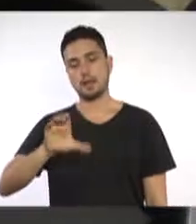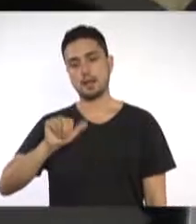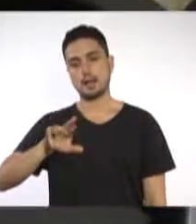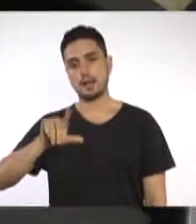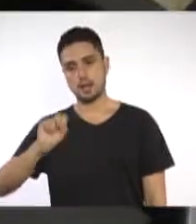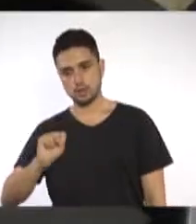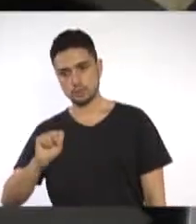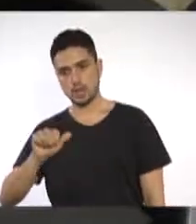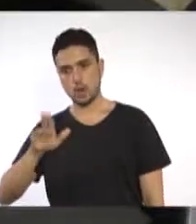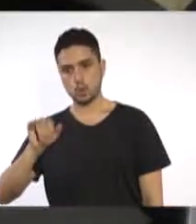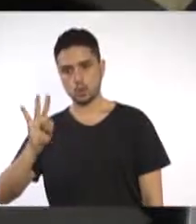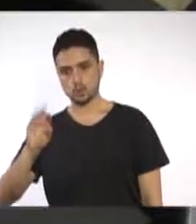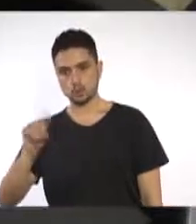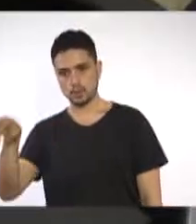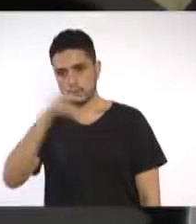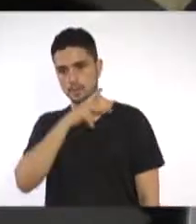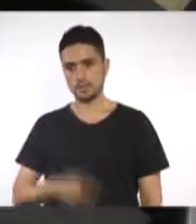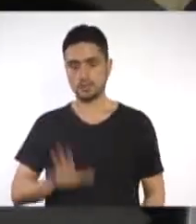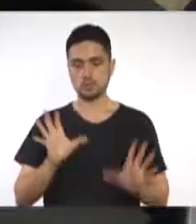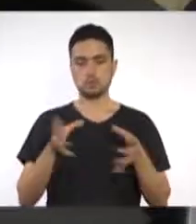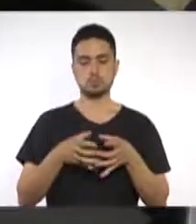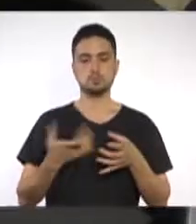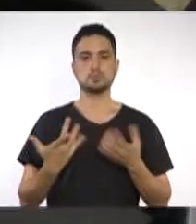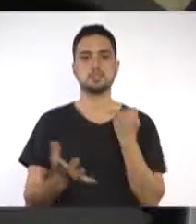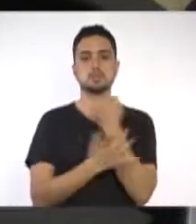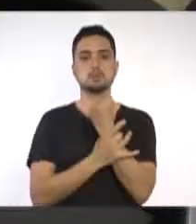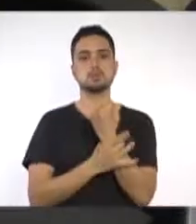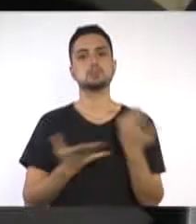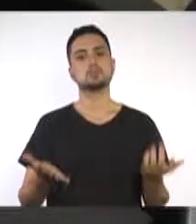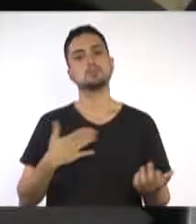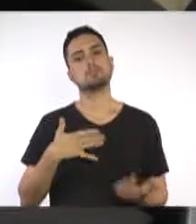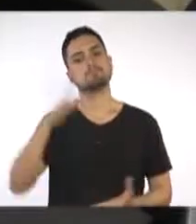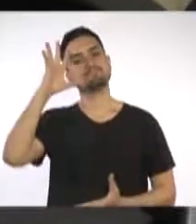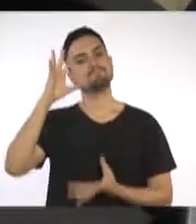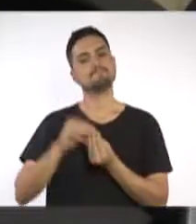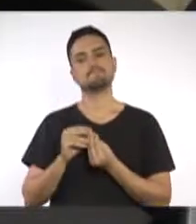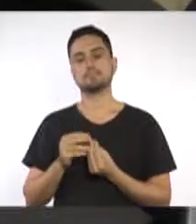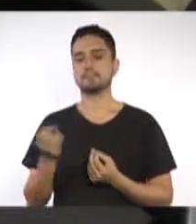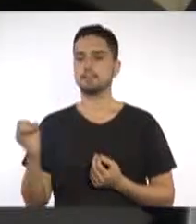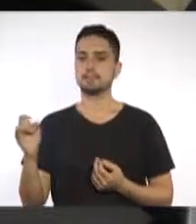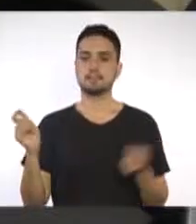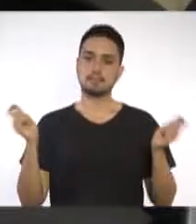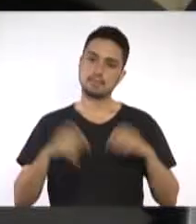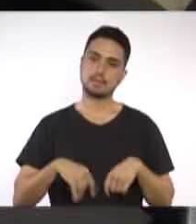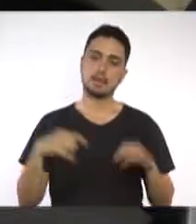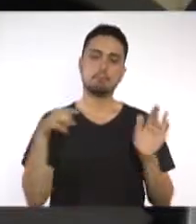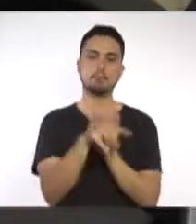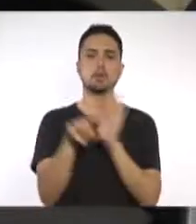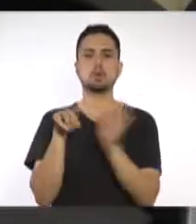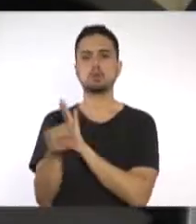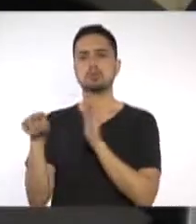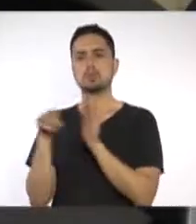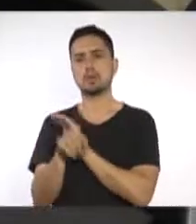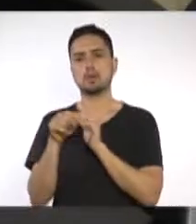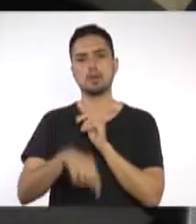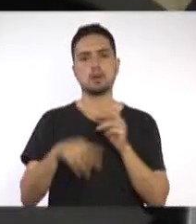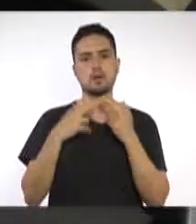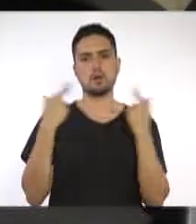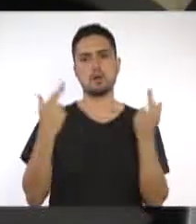meu entendimento, quem tem legitimidade para questionar a atribuição desta